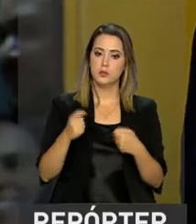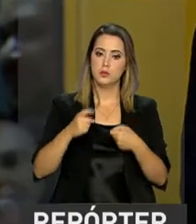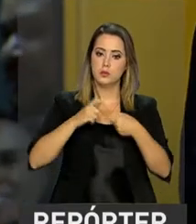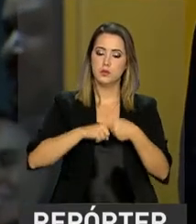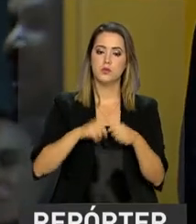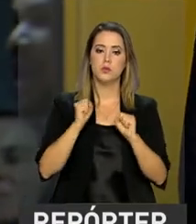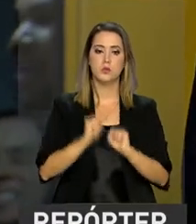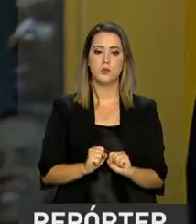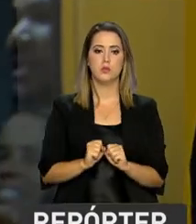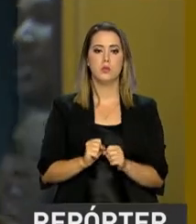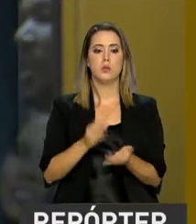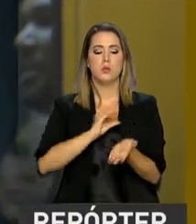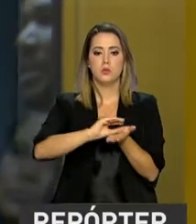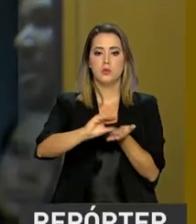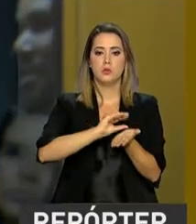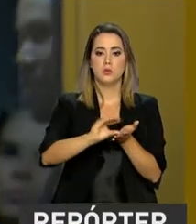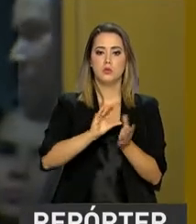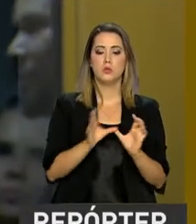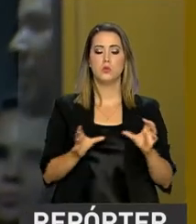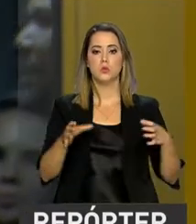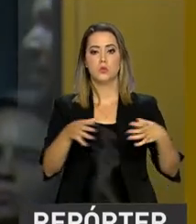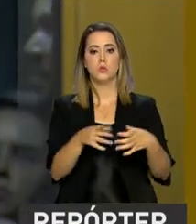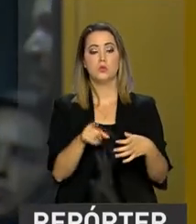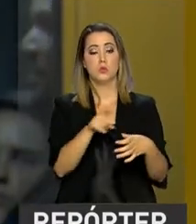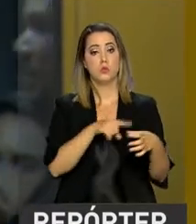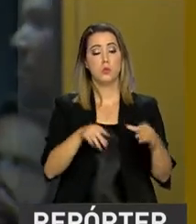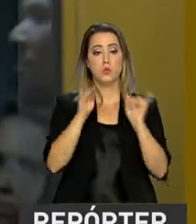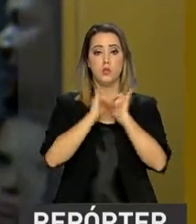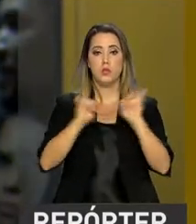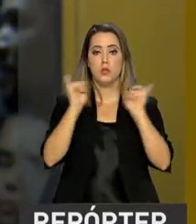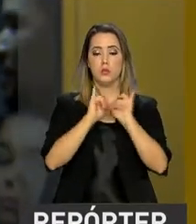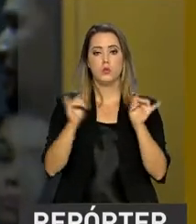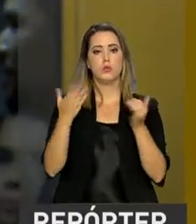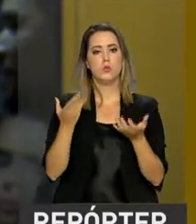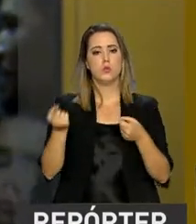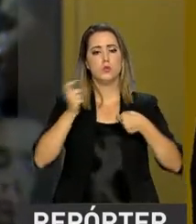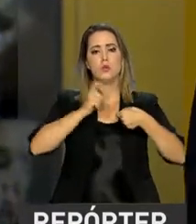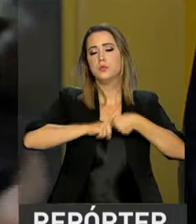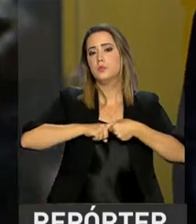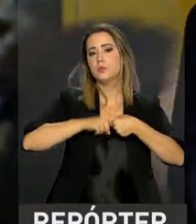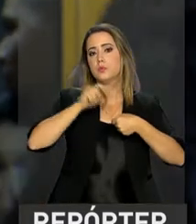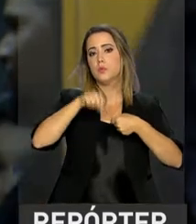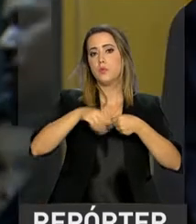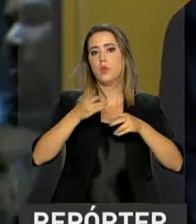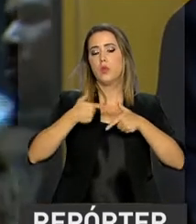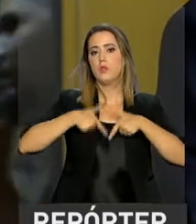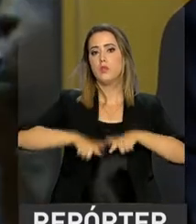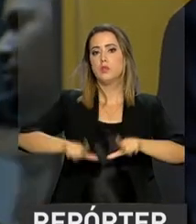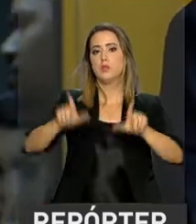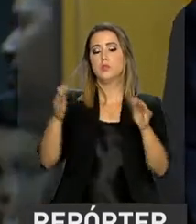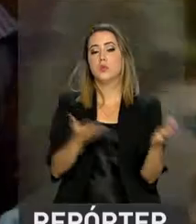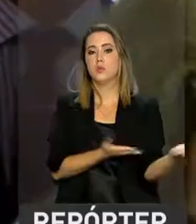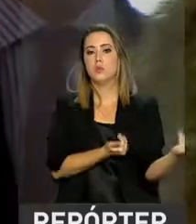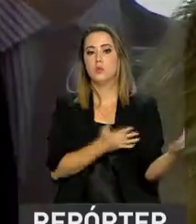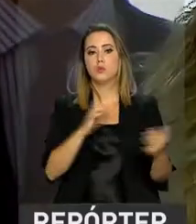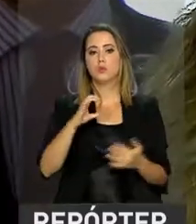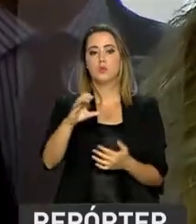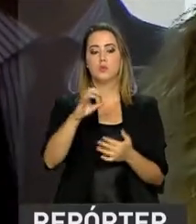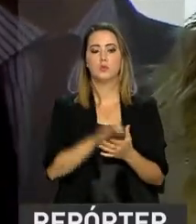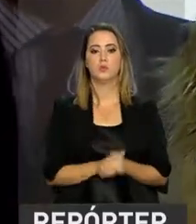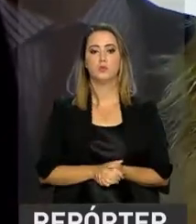a capacidade de investimentos no setor e anunciou a retomada do Prêmio Jovem Cientista. É